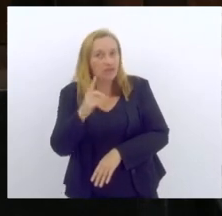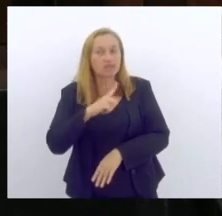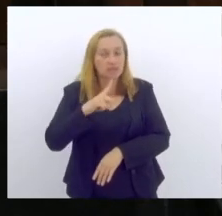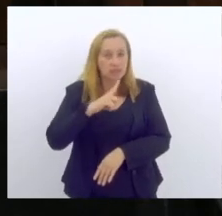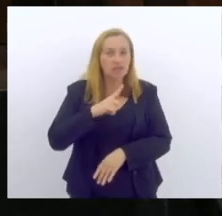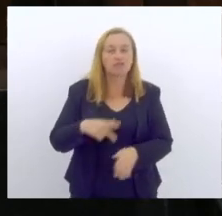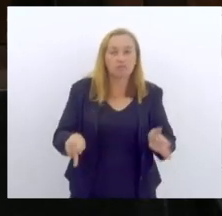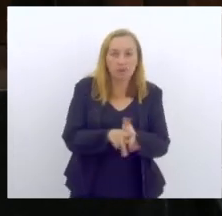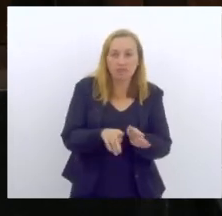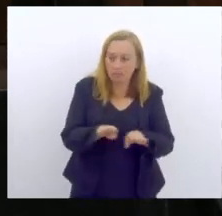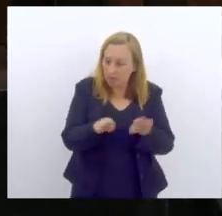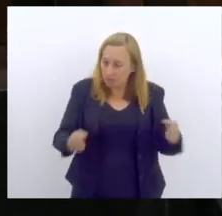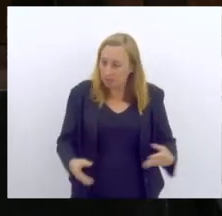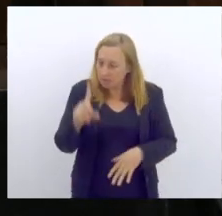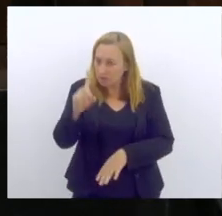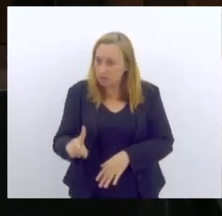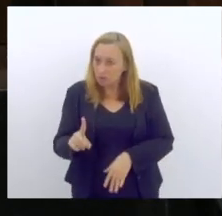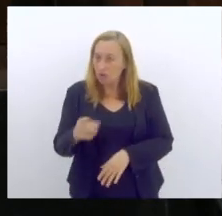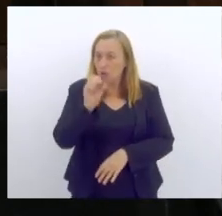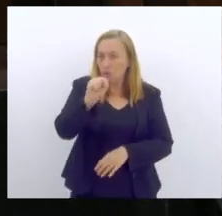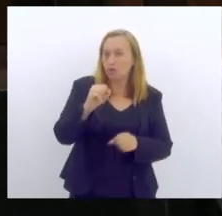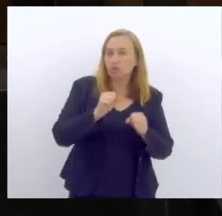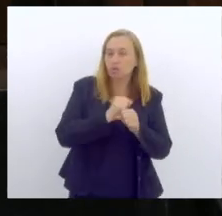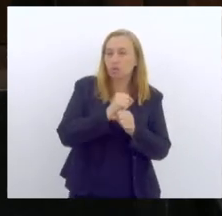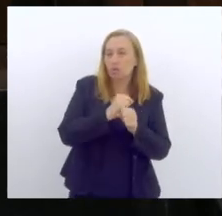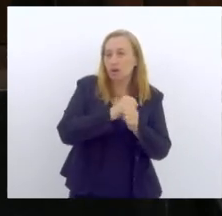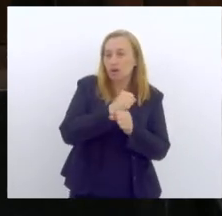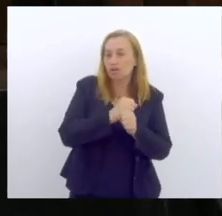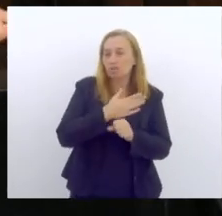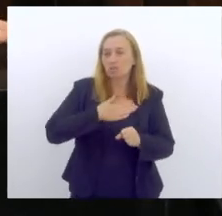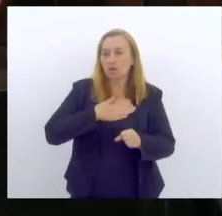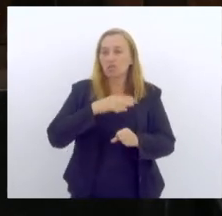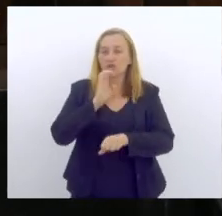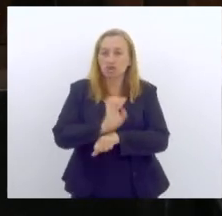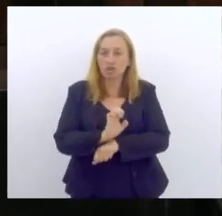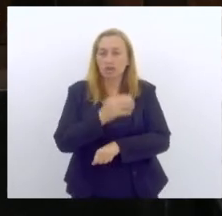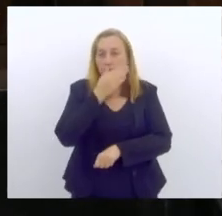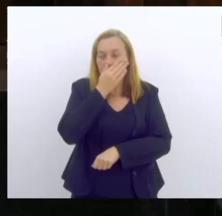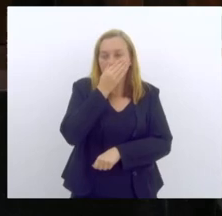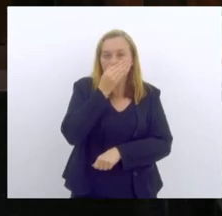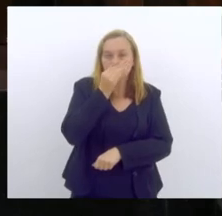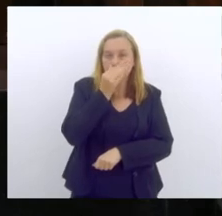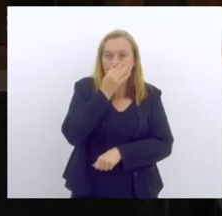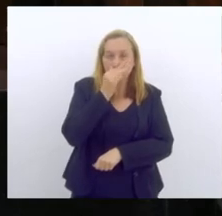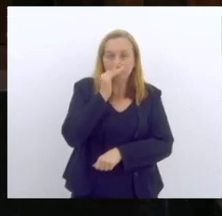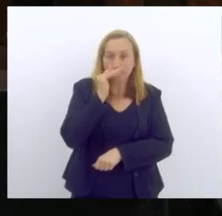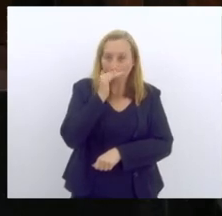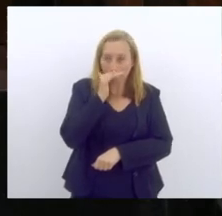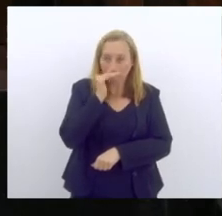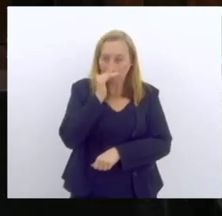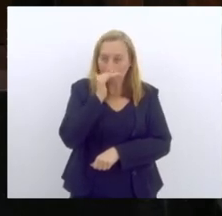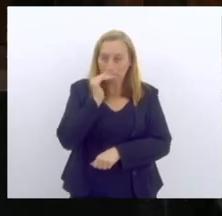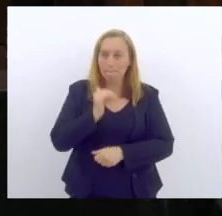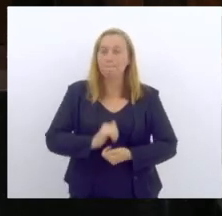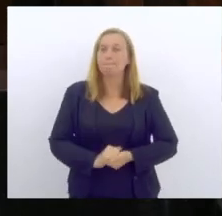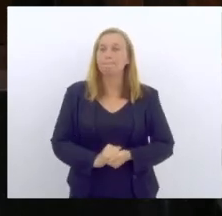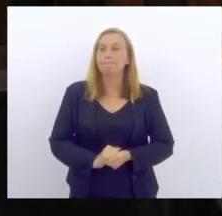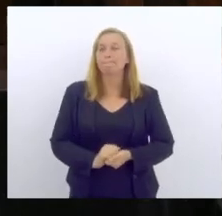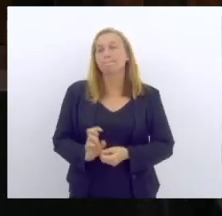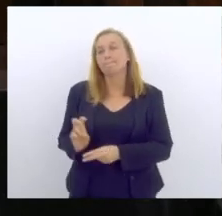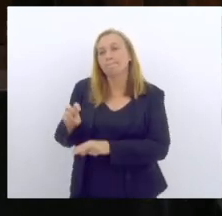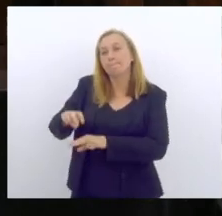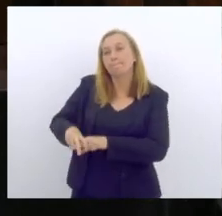da mesa diretora durante oito anos é no meu estado eu tive o privilégio de de me assentar